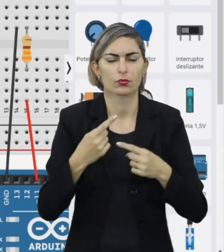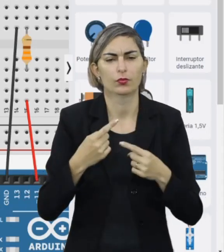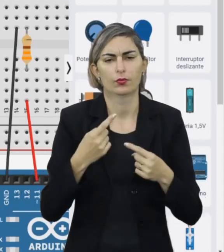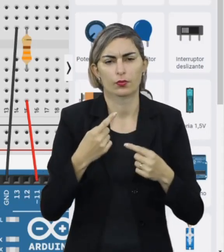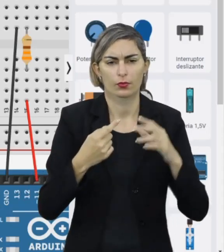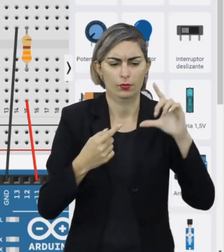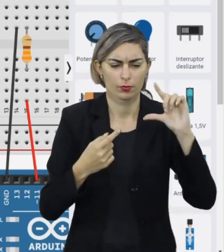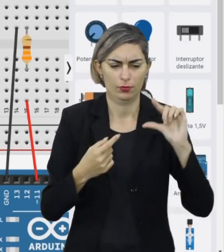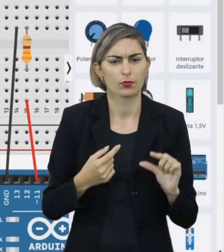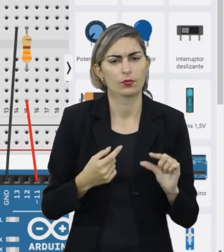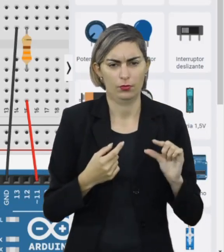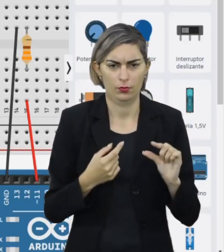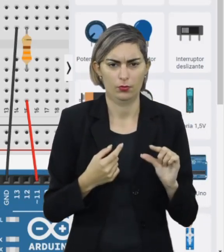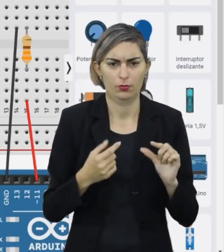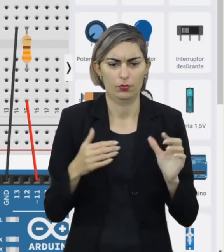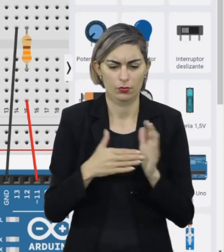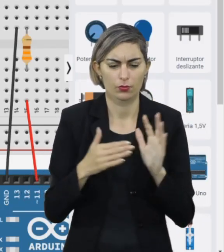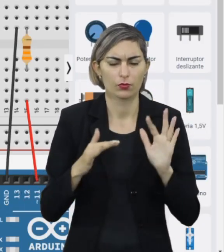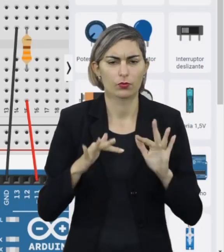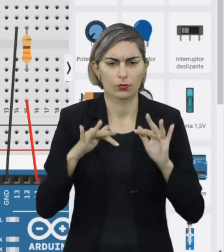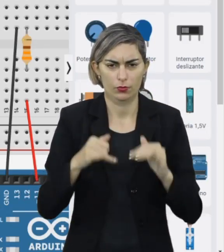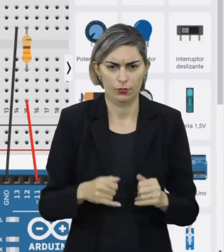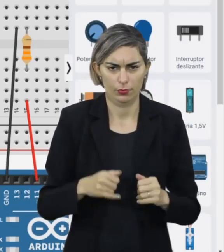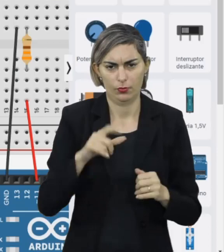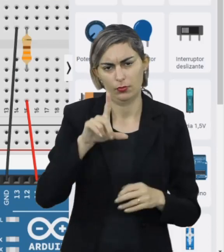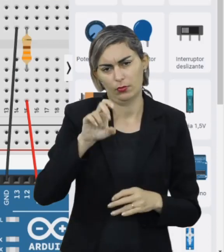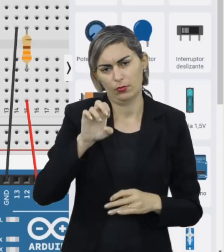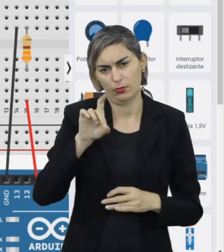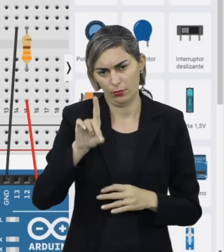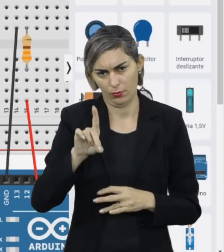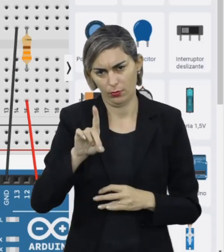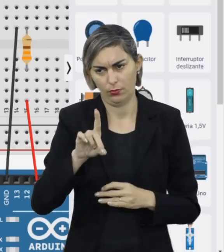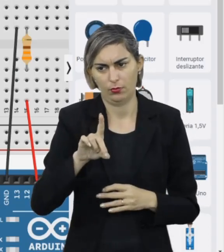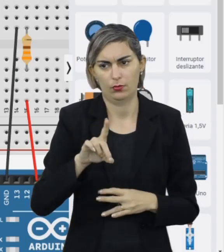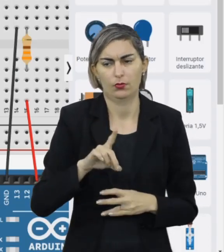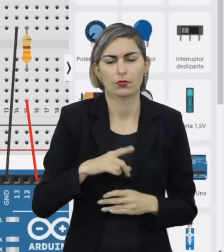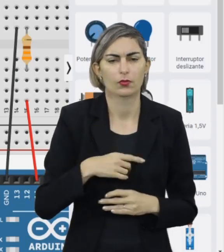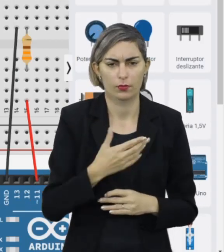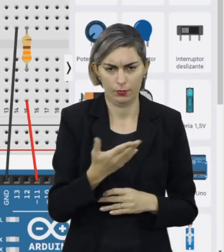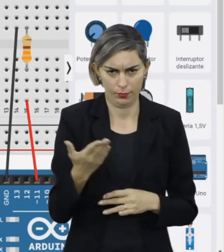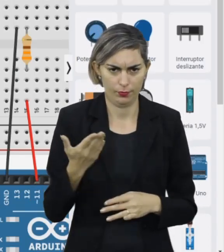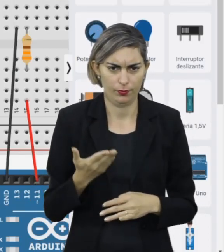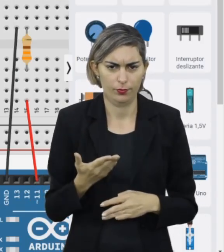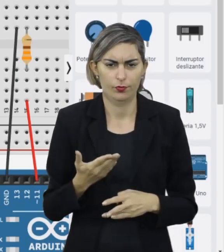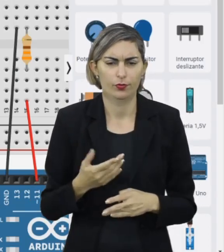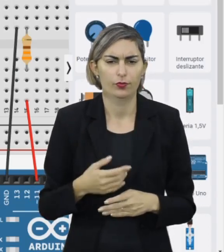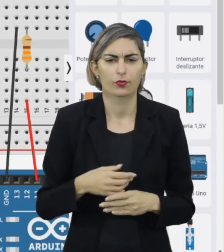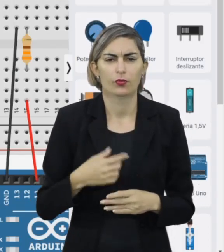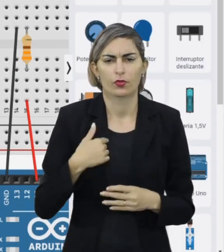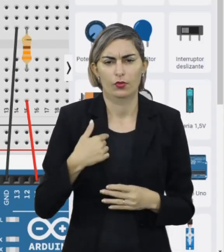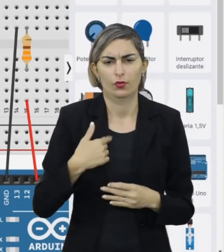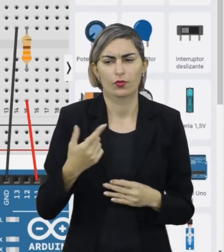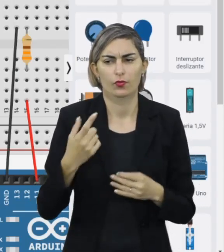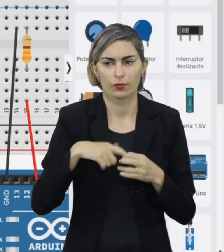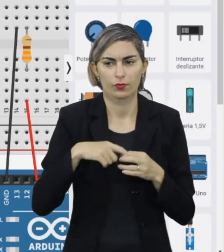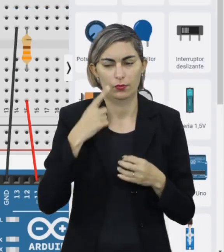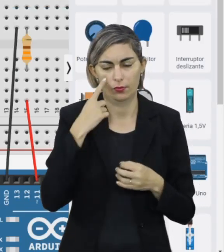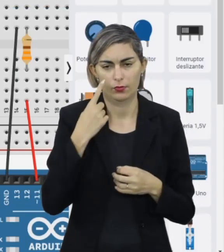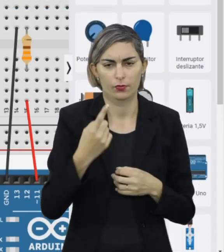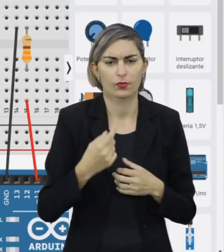estado baixo e fico nesse estado baixo até o final, desliguei o LED, tá? É assim que funciona. Deixa eu voltar para cá.